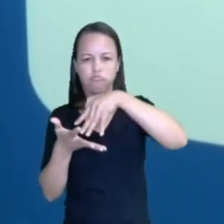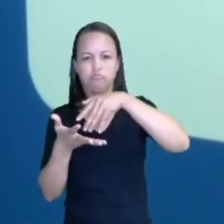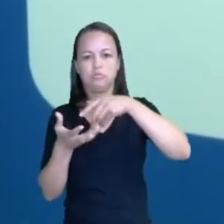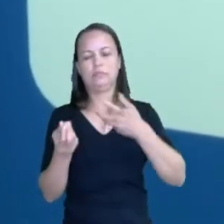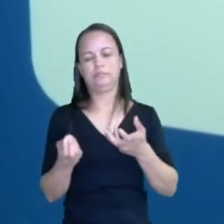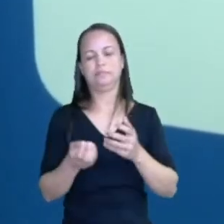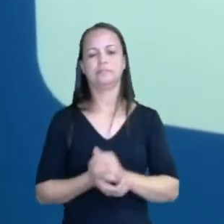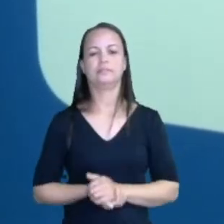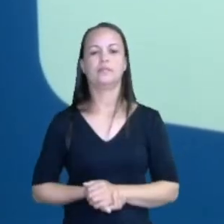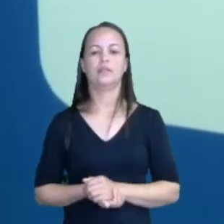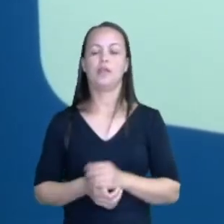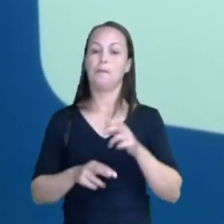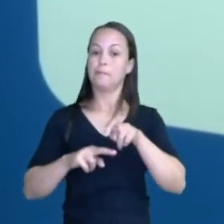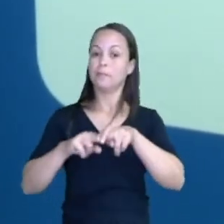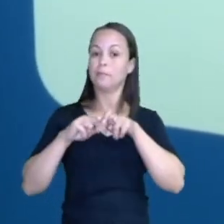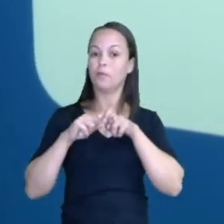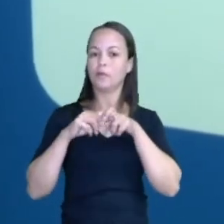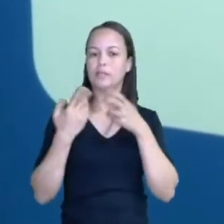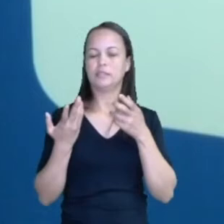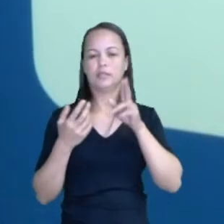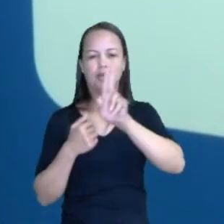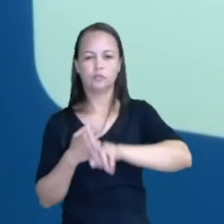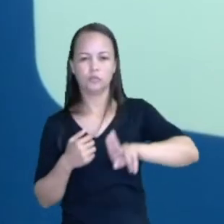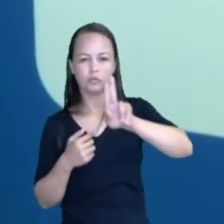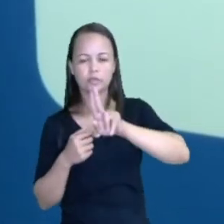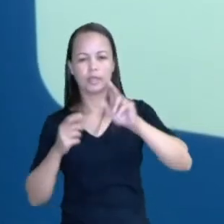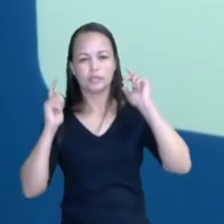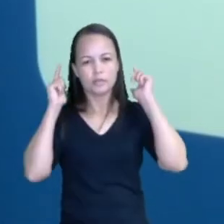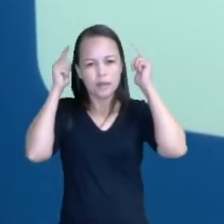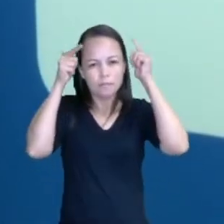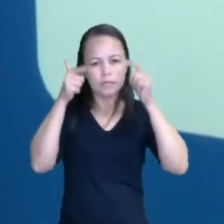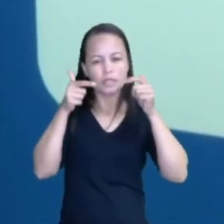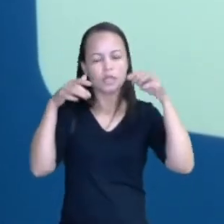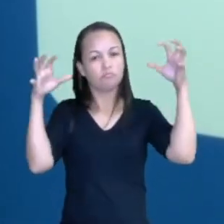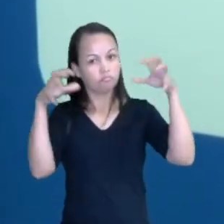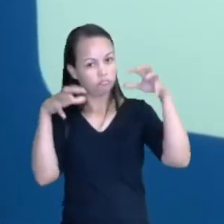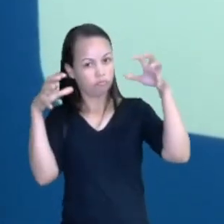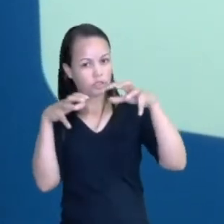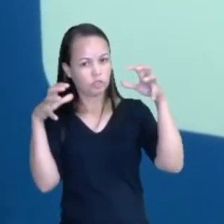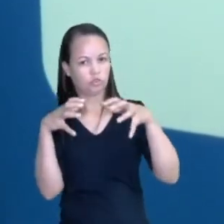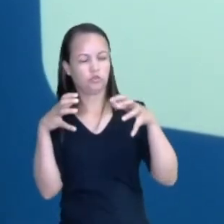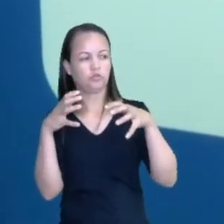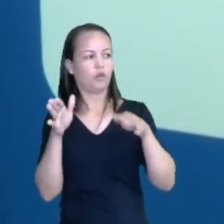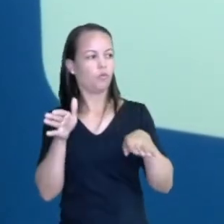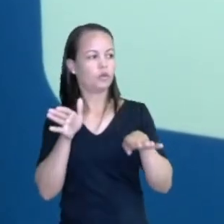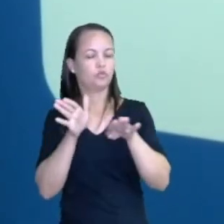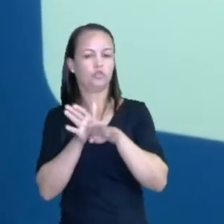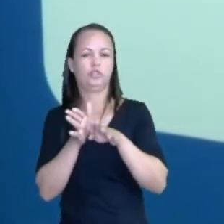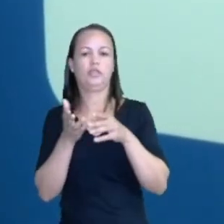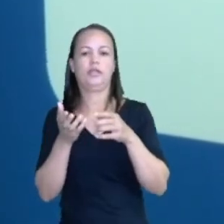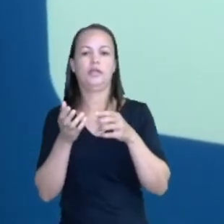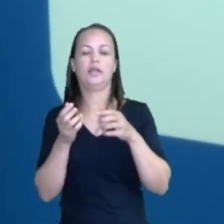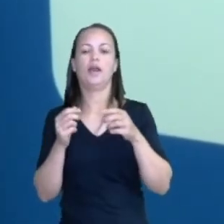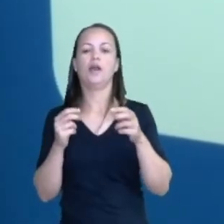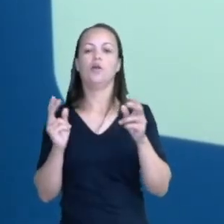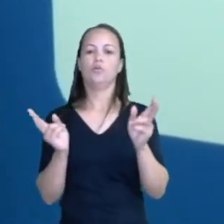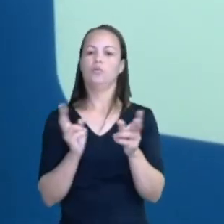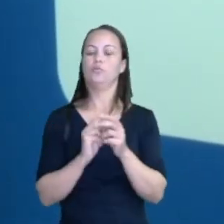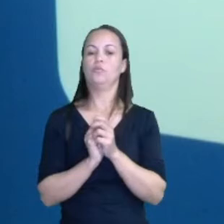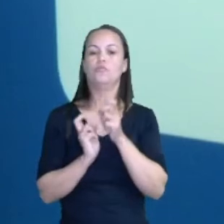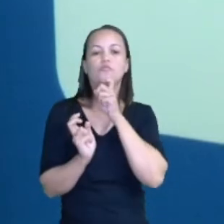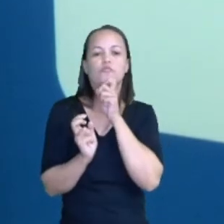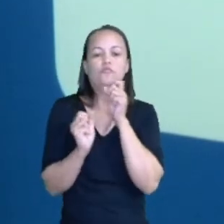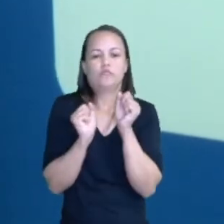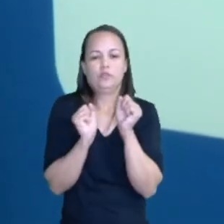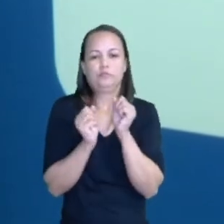impermeável, tá certo? Por isso que ela é utilizada lá naquelas capinhas de chuva que a gente utiliza tanto quando chega o período do inverno, não é isso?